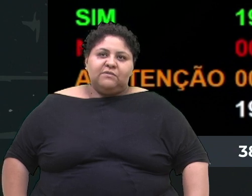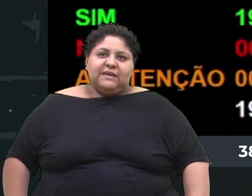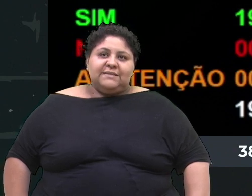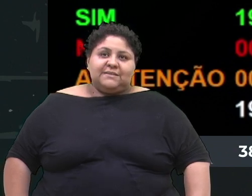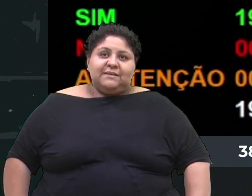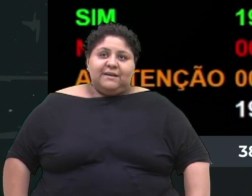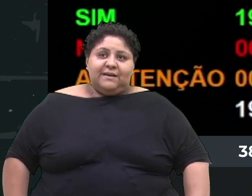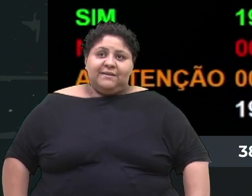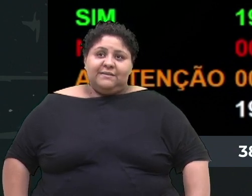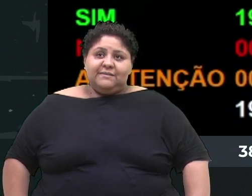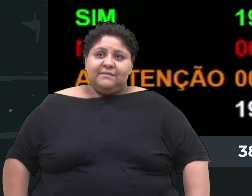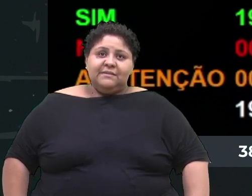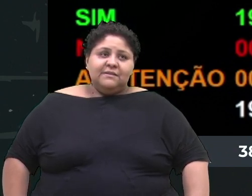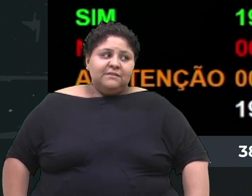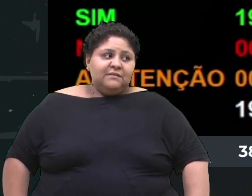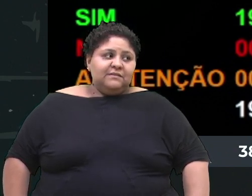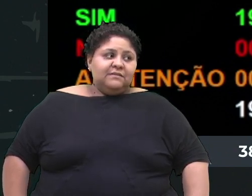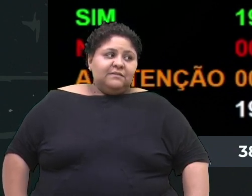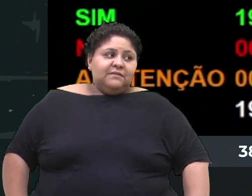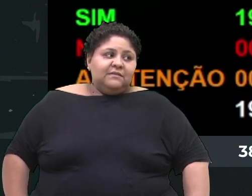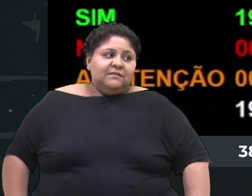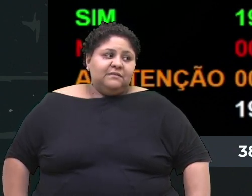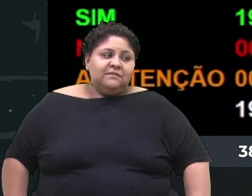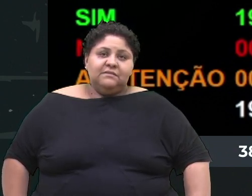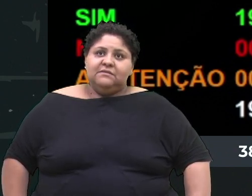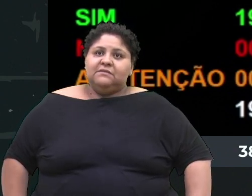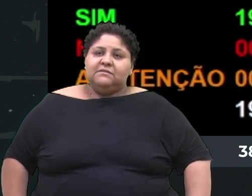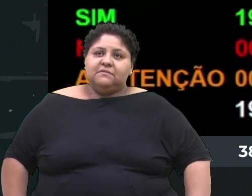sim, presidente. A máquina não me ajudou aí. Tranquilo.